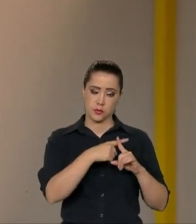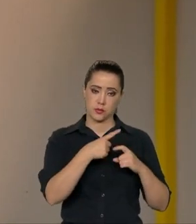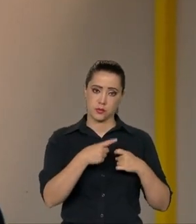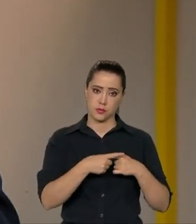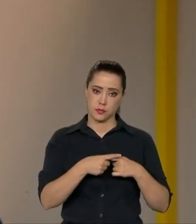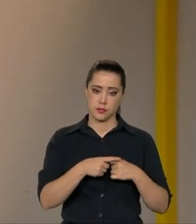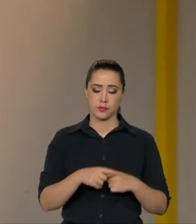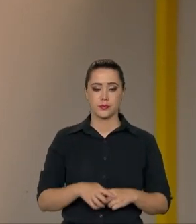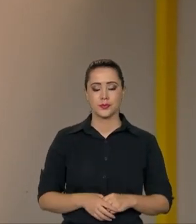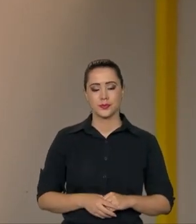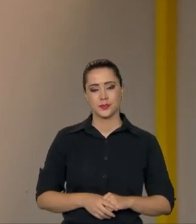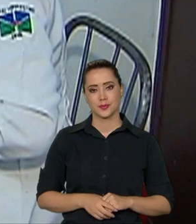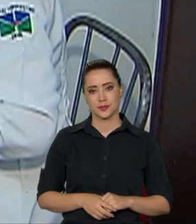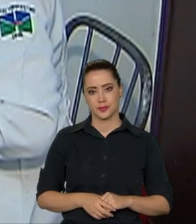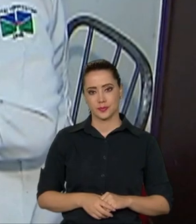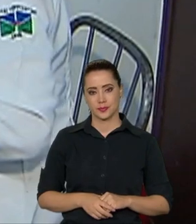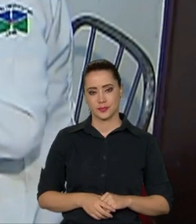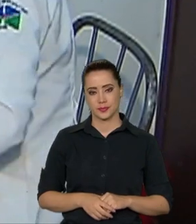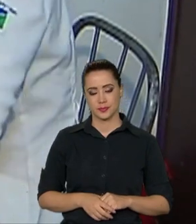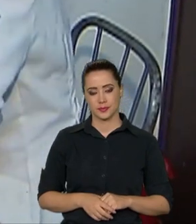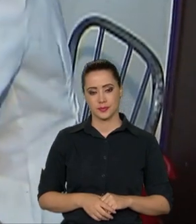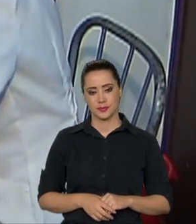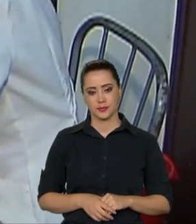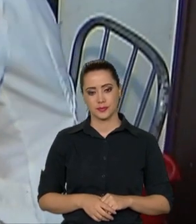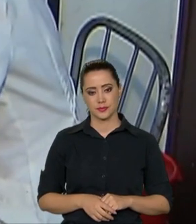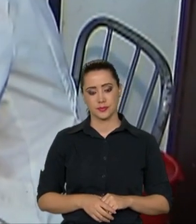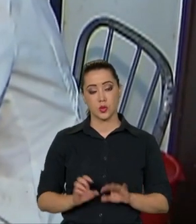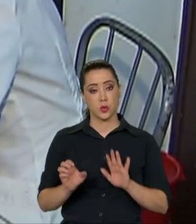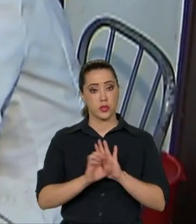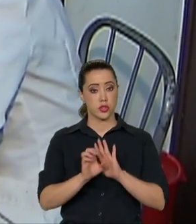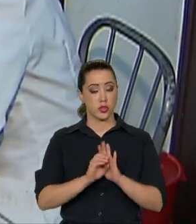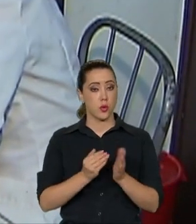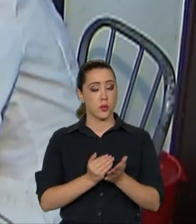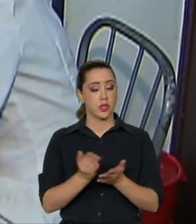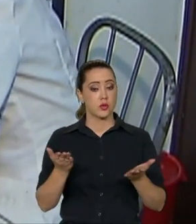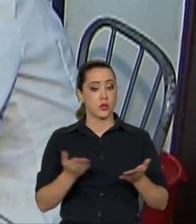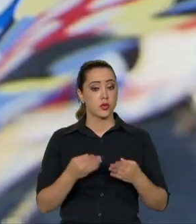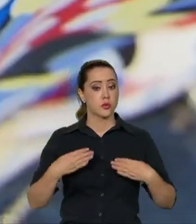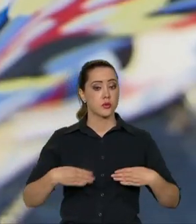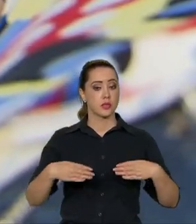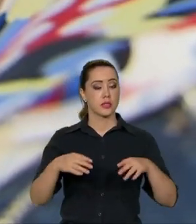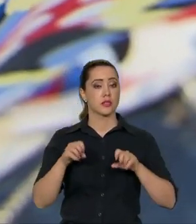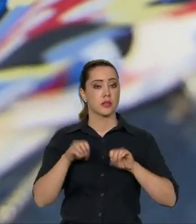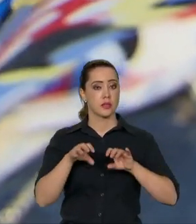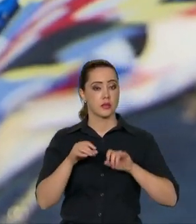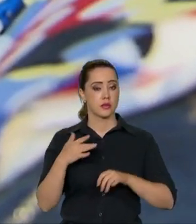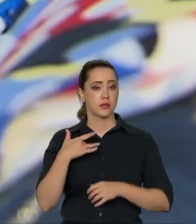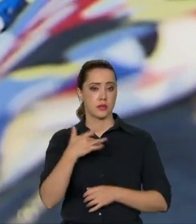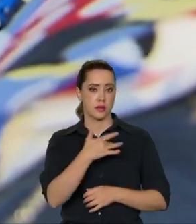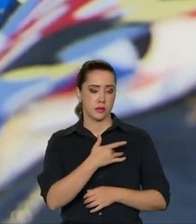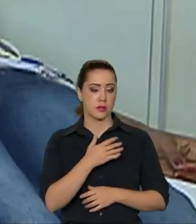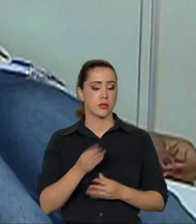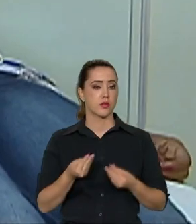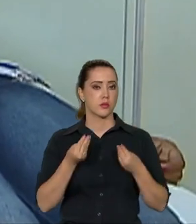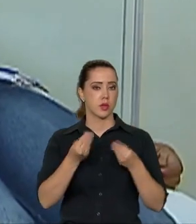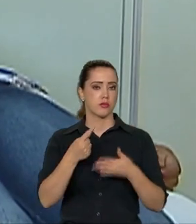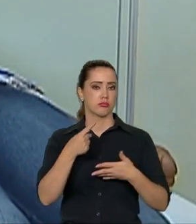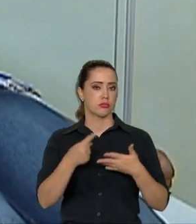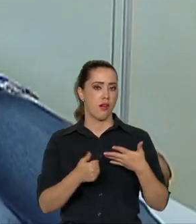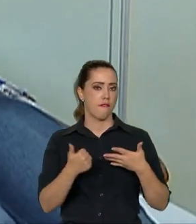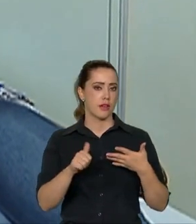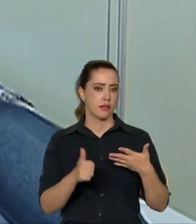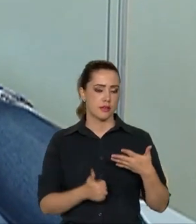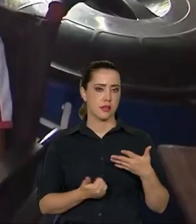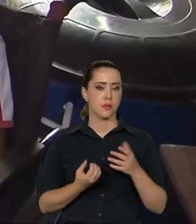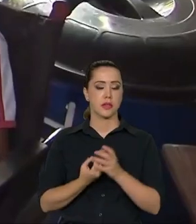o programa Mais Médicos. Um edital lançado hoje pelos Ministérios da Educação e da Saúde traz os critérios